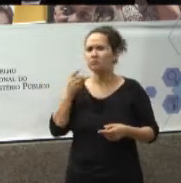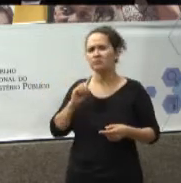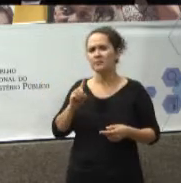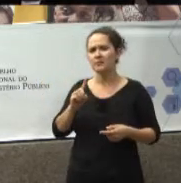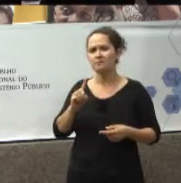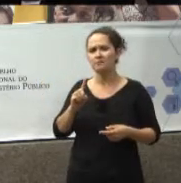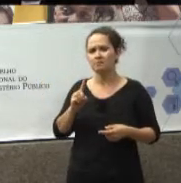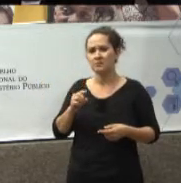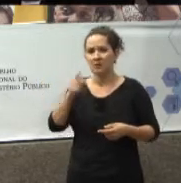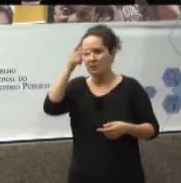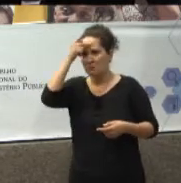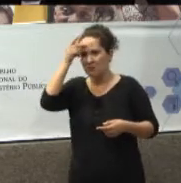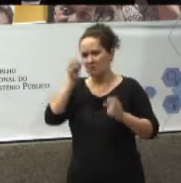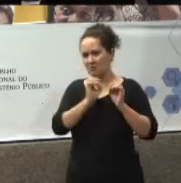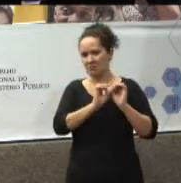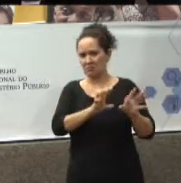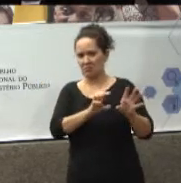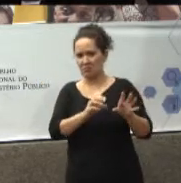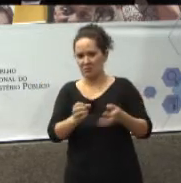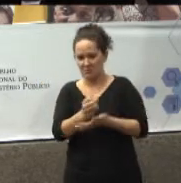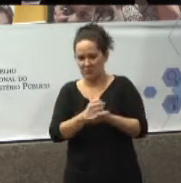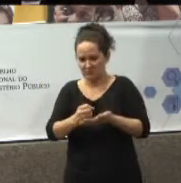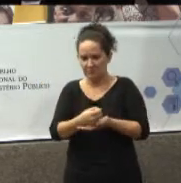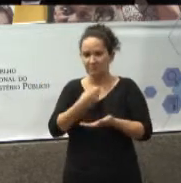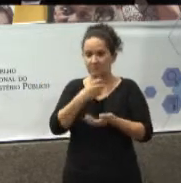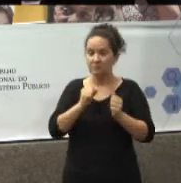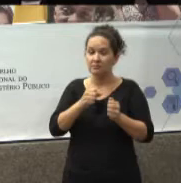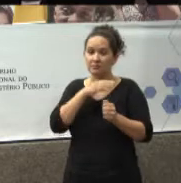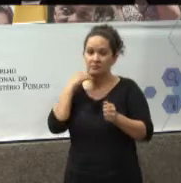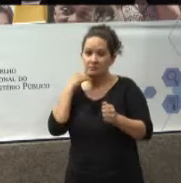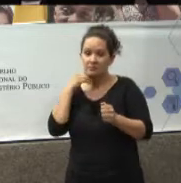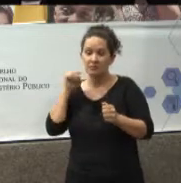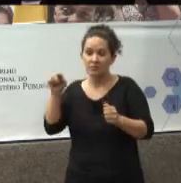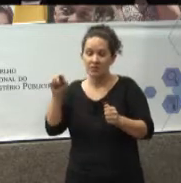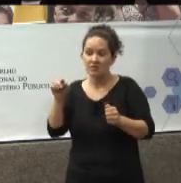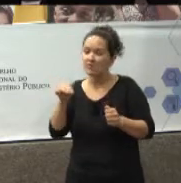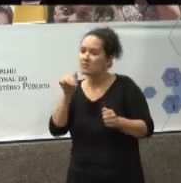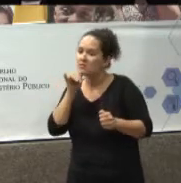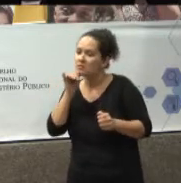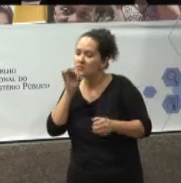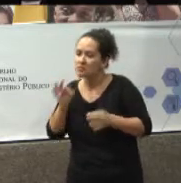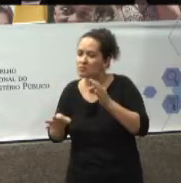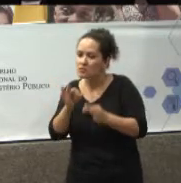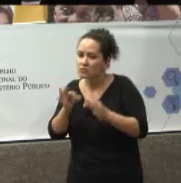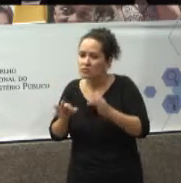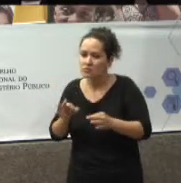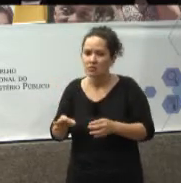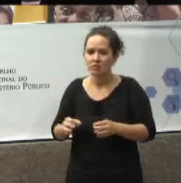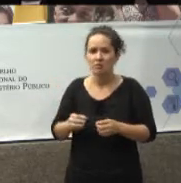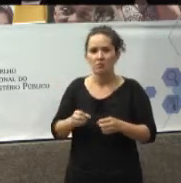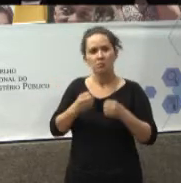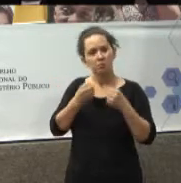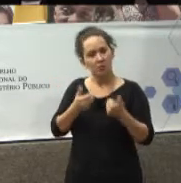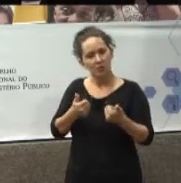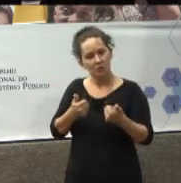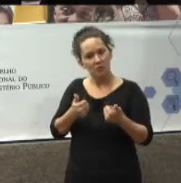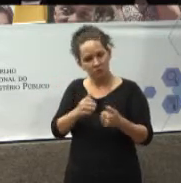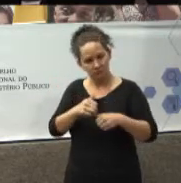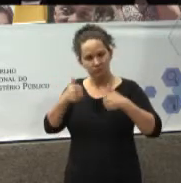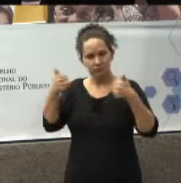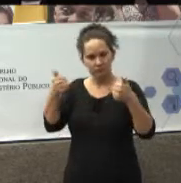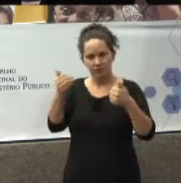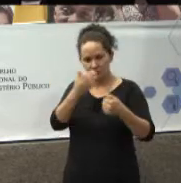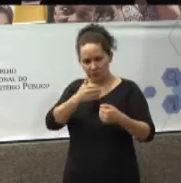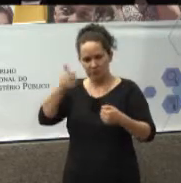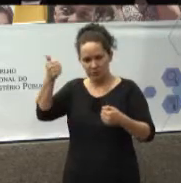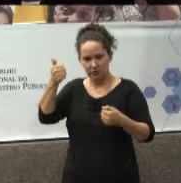que leva à morte então esse é um exemplo de judicialização positiva que melhora a política de saúde em determinado setor eu trouxe